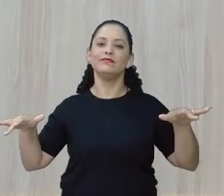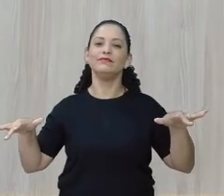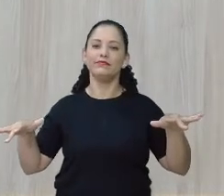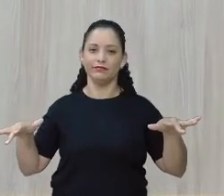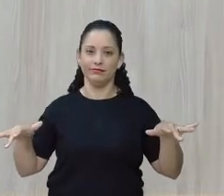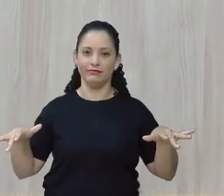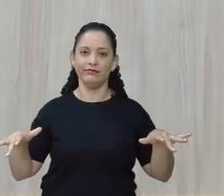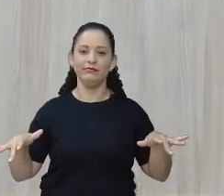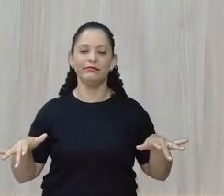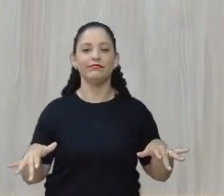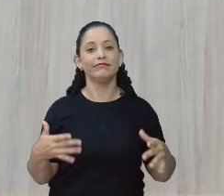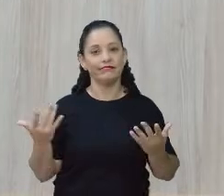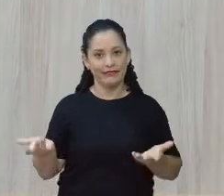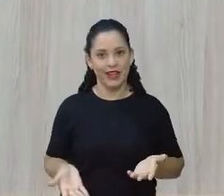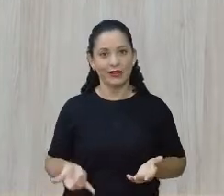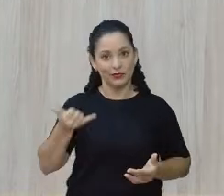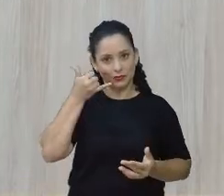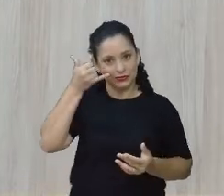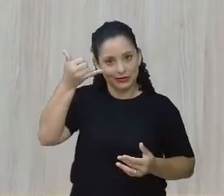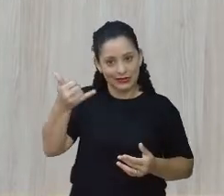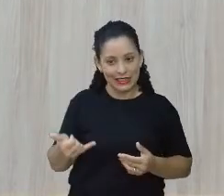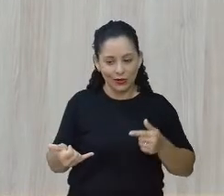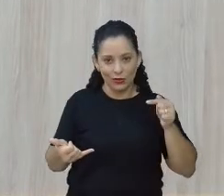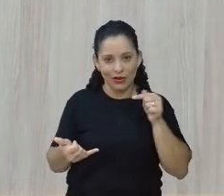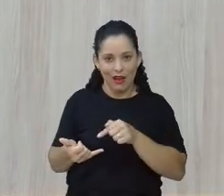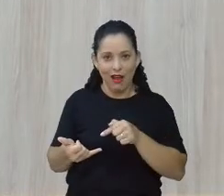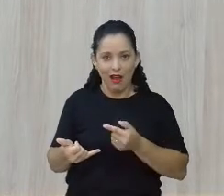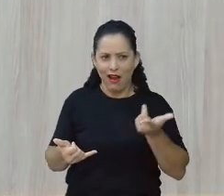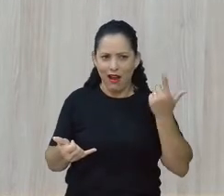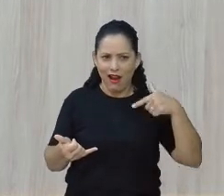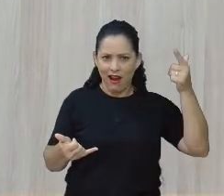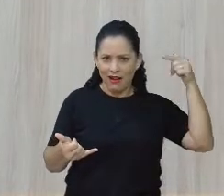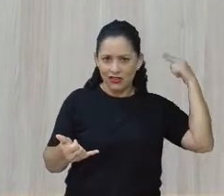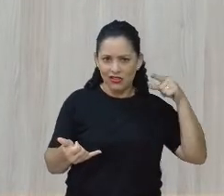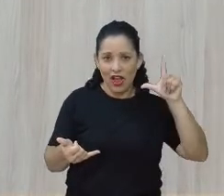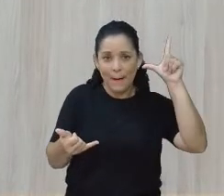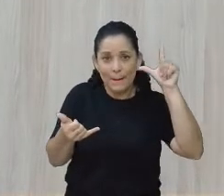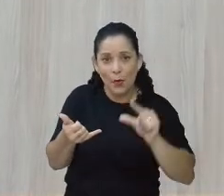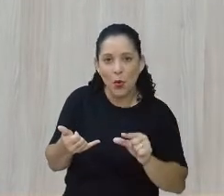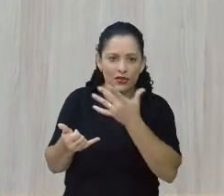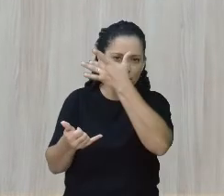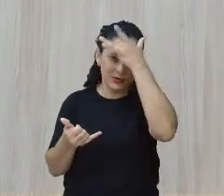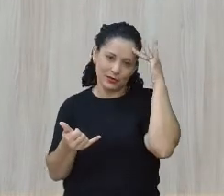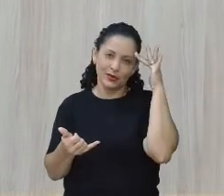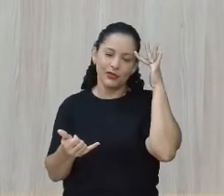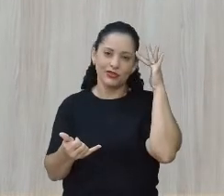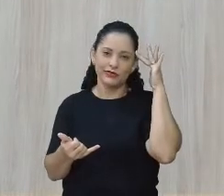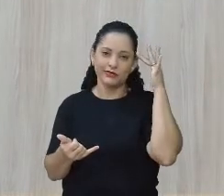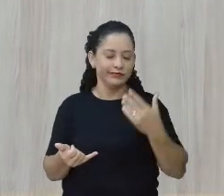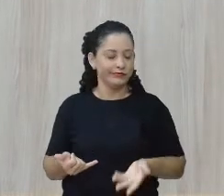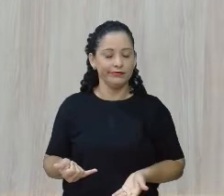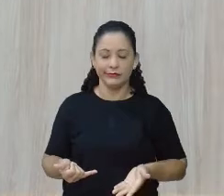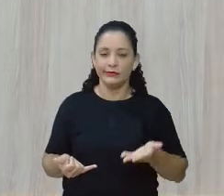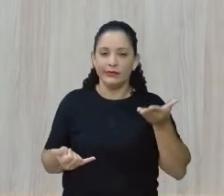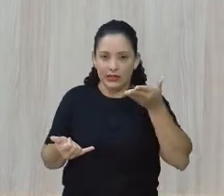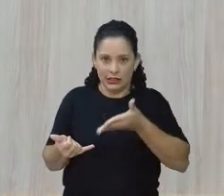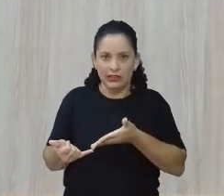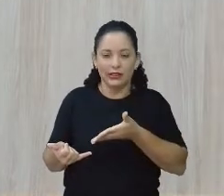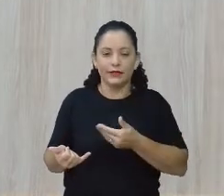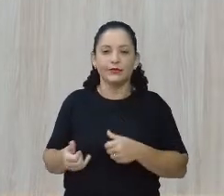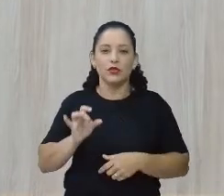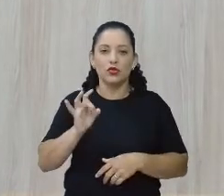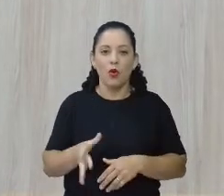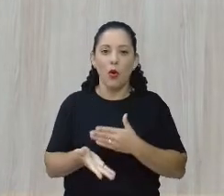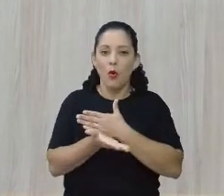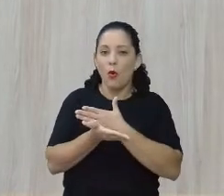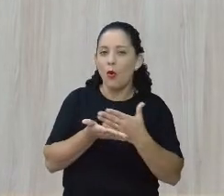desse adorável dispositivo era pouco, né? Pouca gente tinha acesso ao telefone, então ele só começa